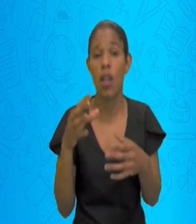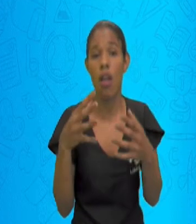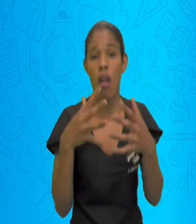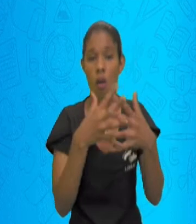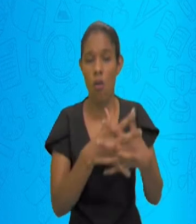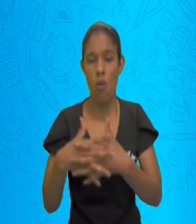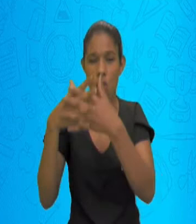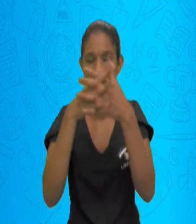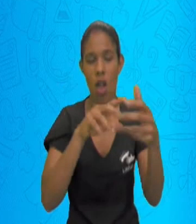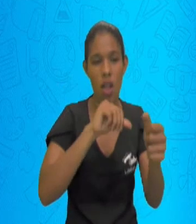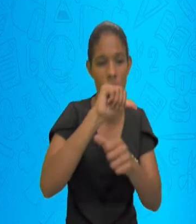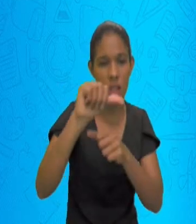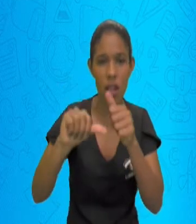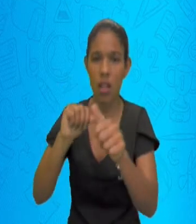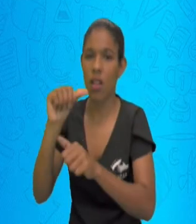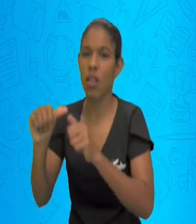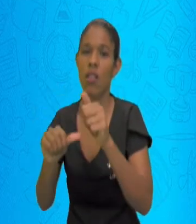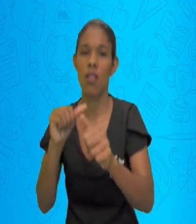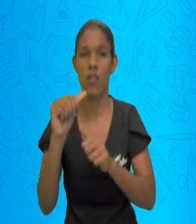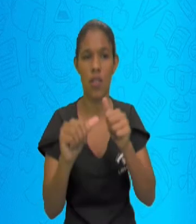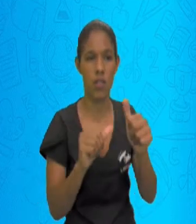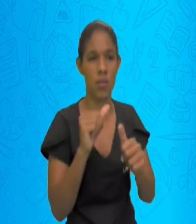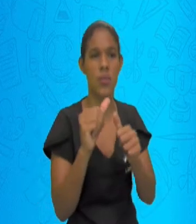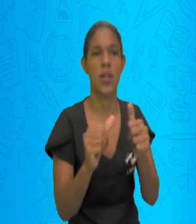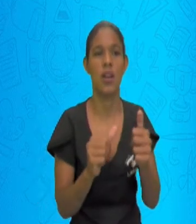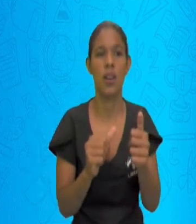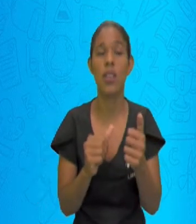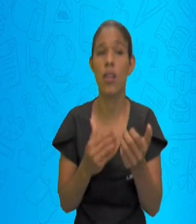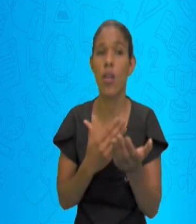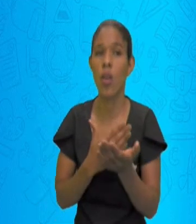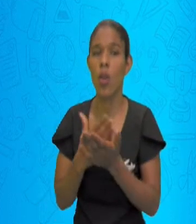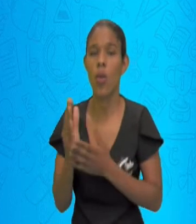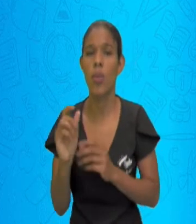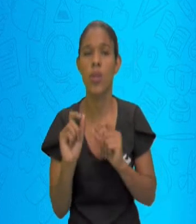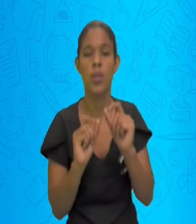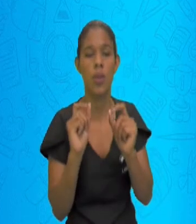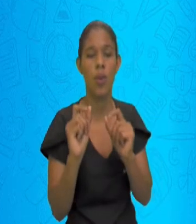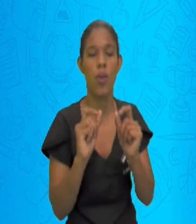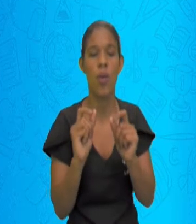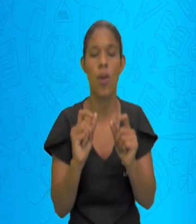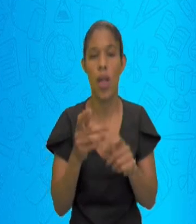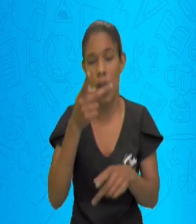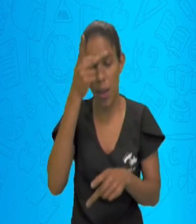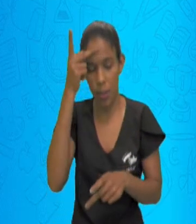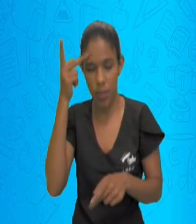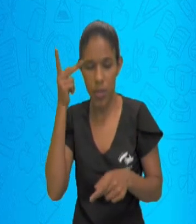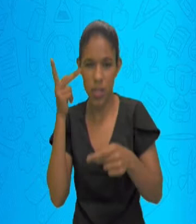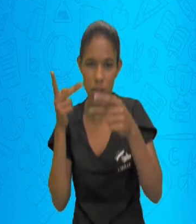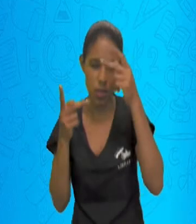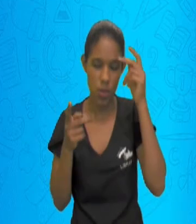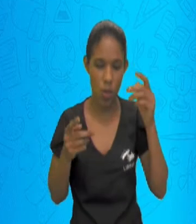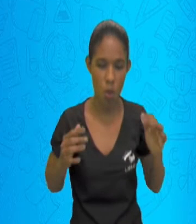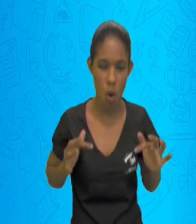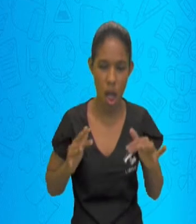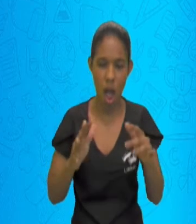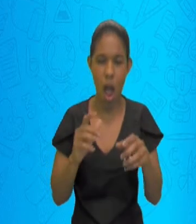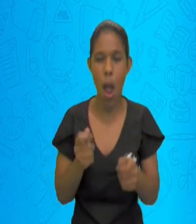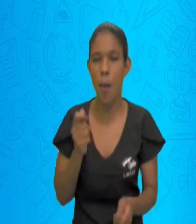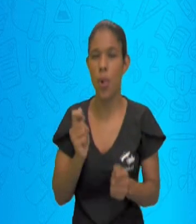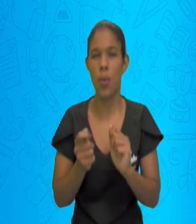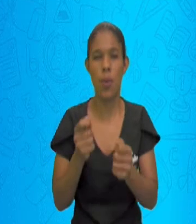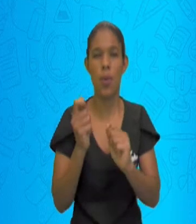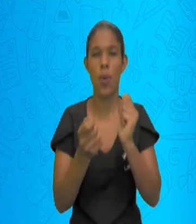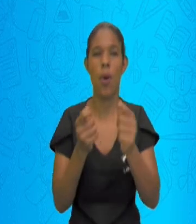o batuque dos afoxés à composição. O novo sucesso foi dado aos trios elétricos, que passaram a ser adotados